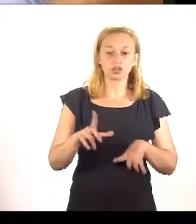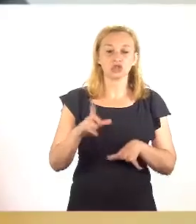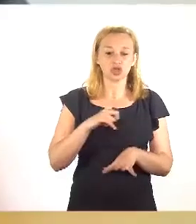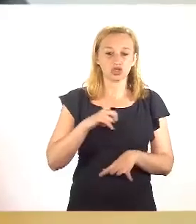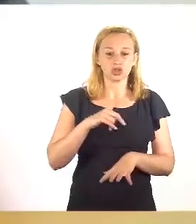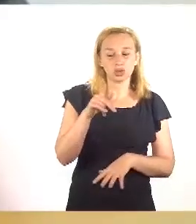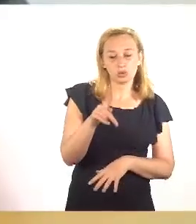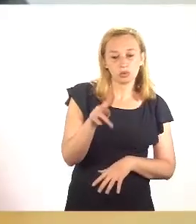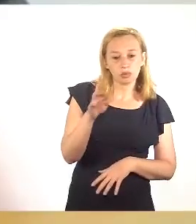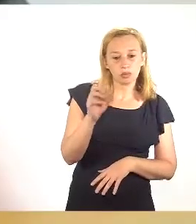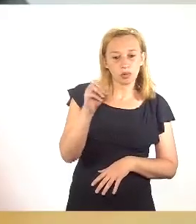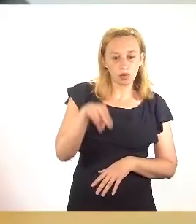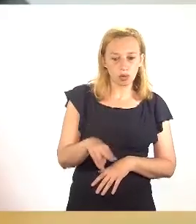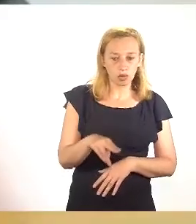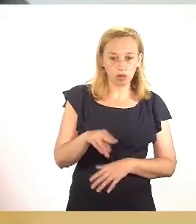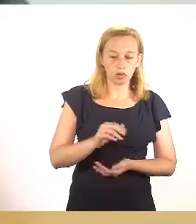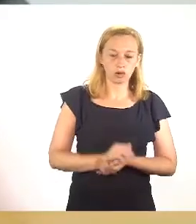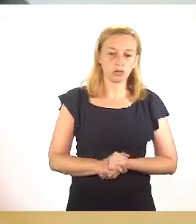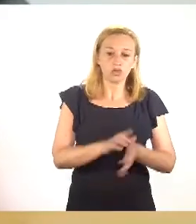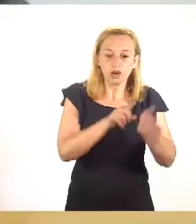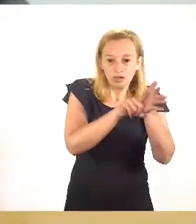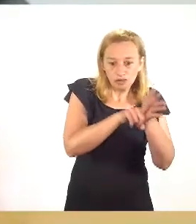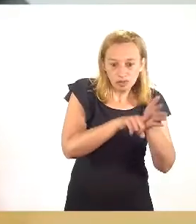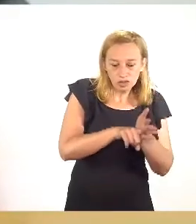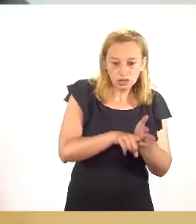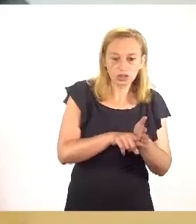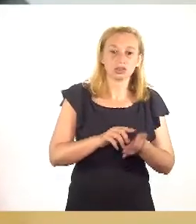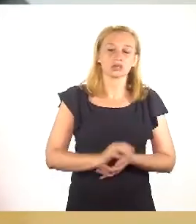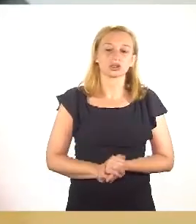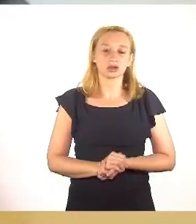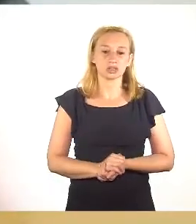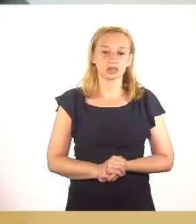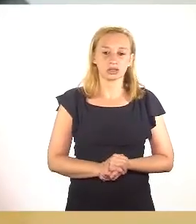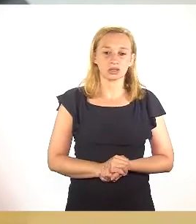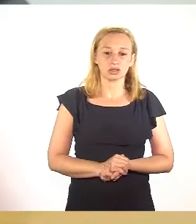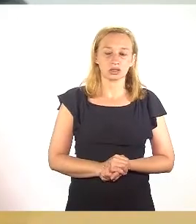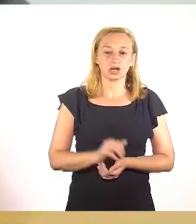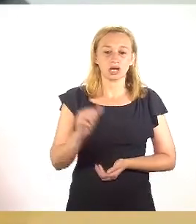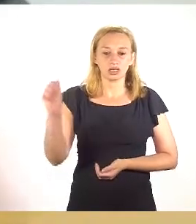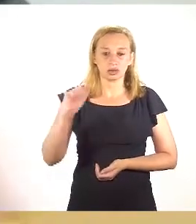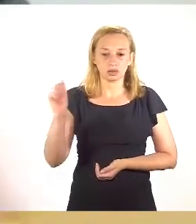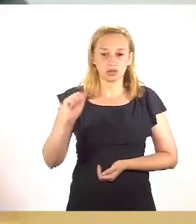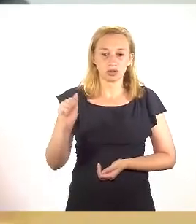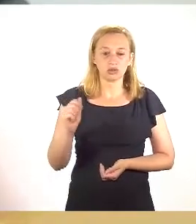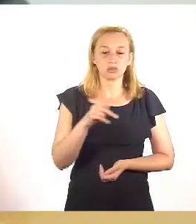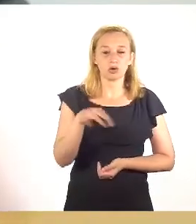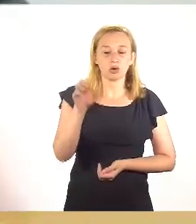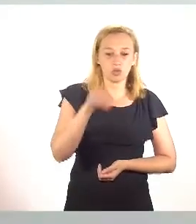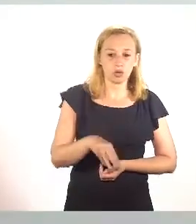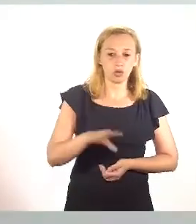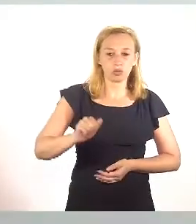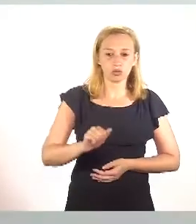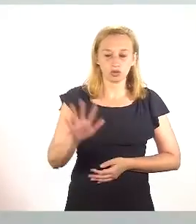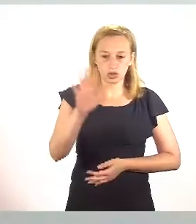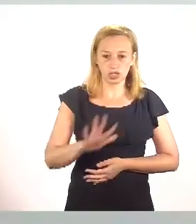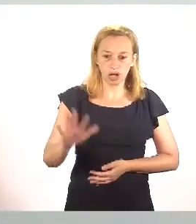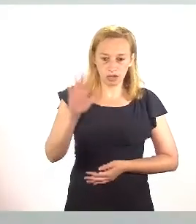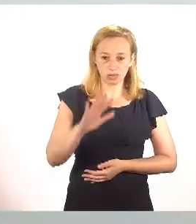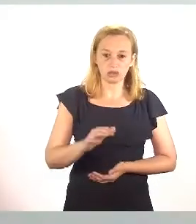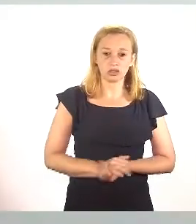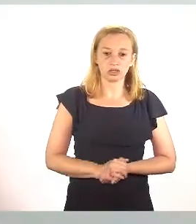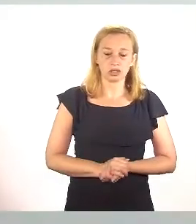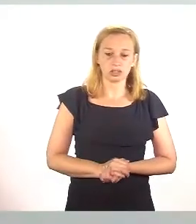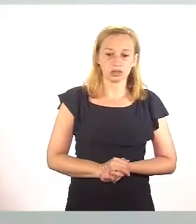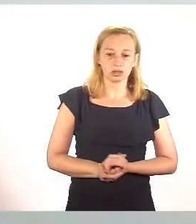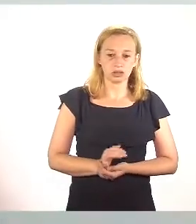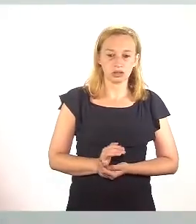era relacionado à assessoria de fiscalização e relacionado à assessoria do PROCON como um todo. Lá eles podiam te alocar. Qual